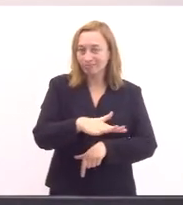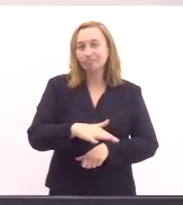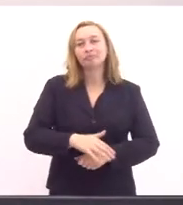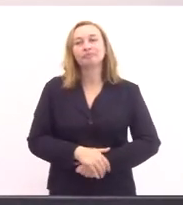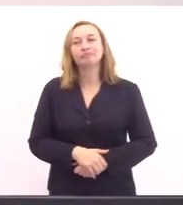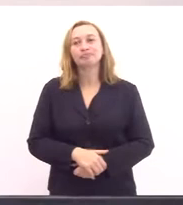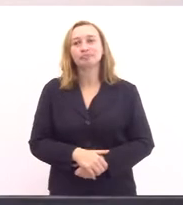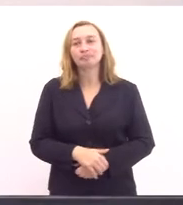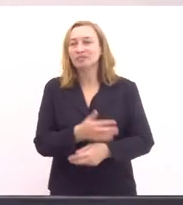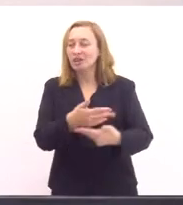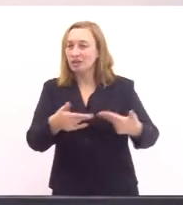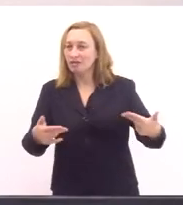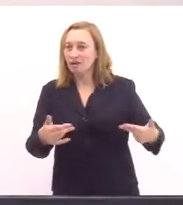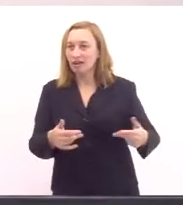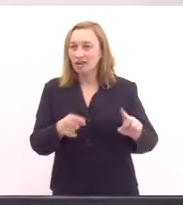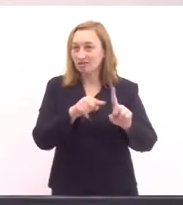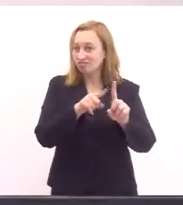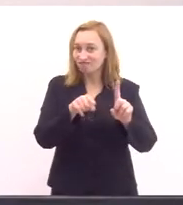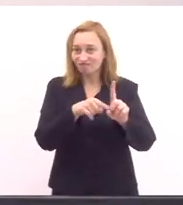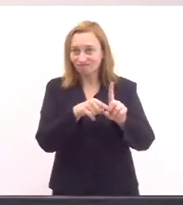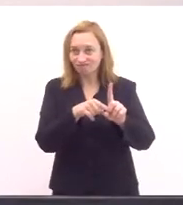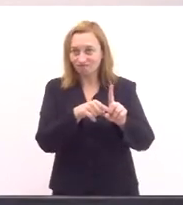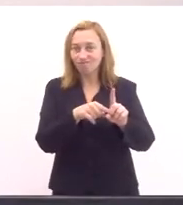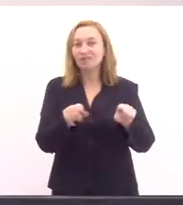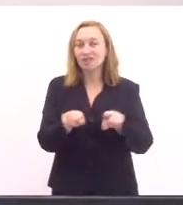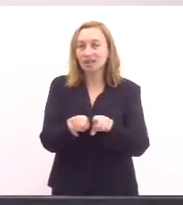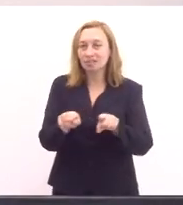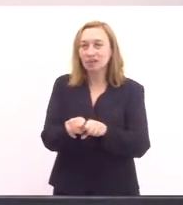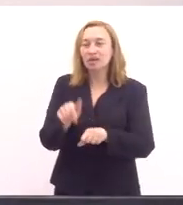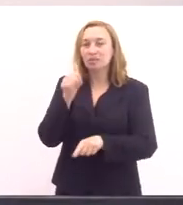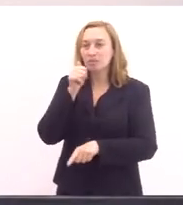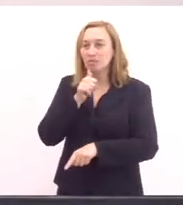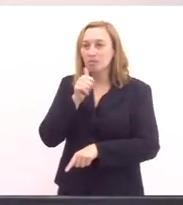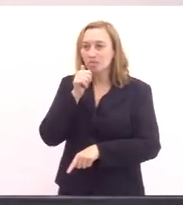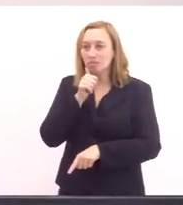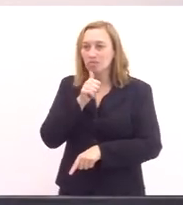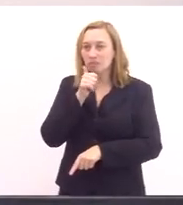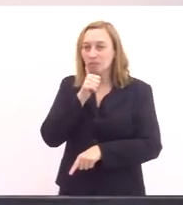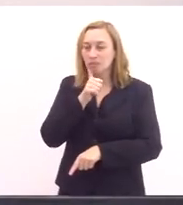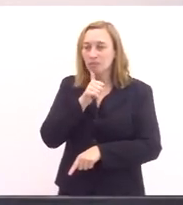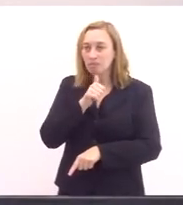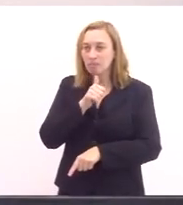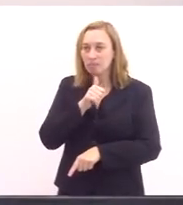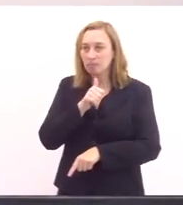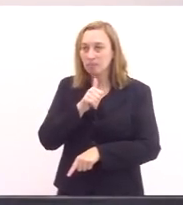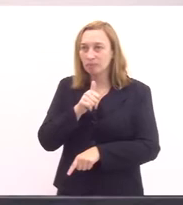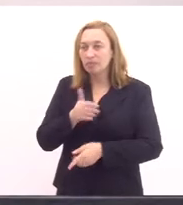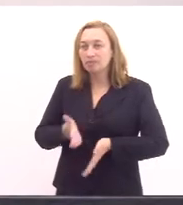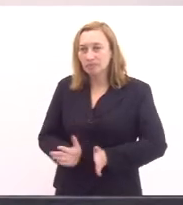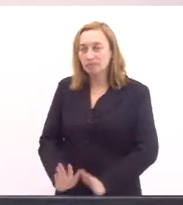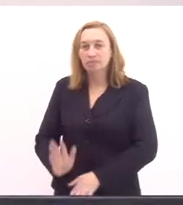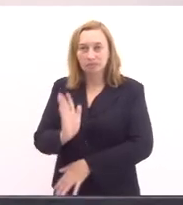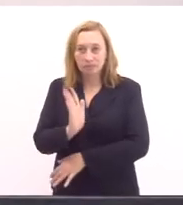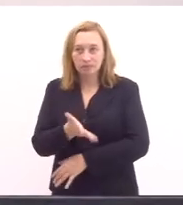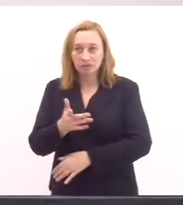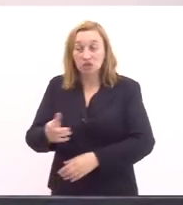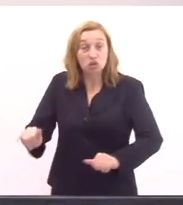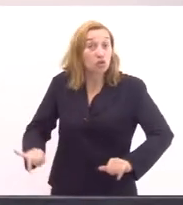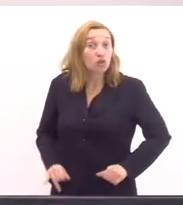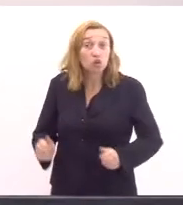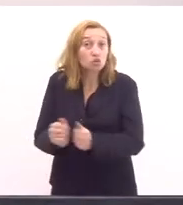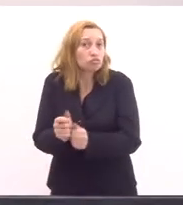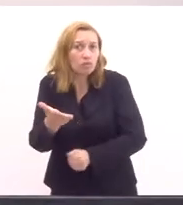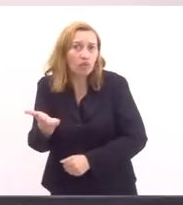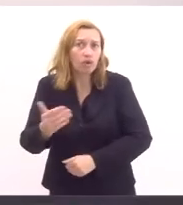atende várias gestantes puérperas mesmo o e sofrer juntamente com